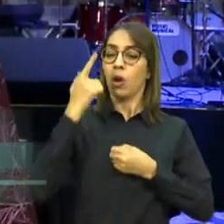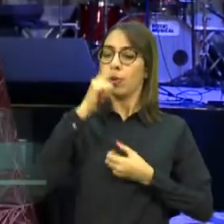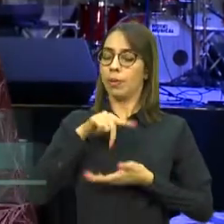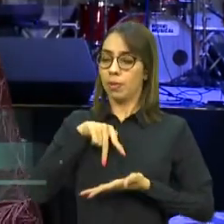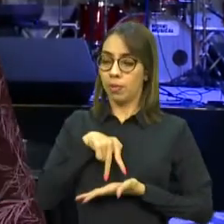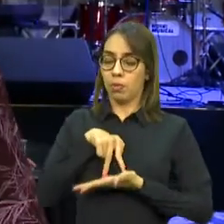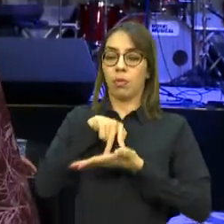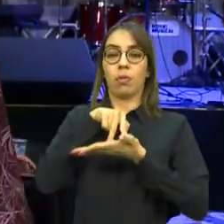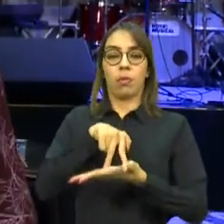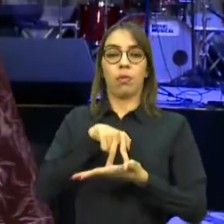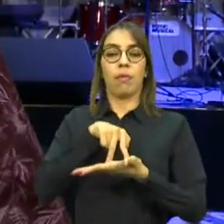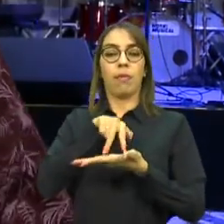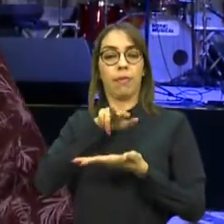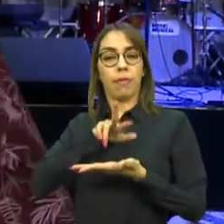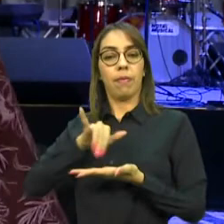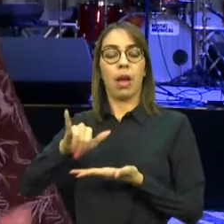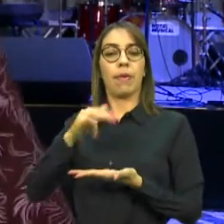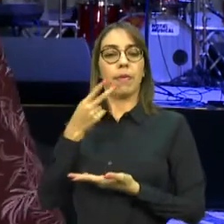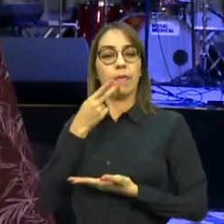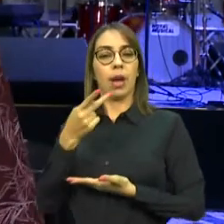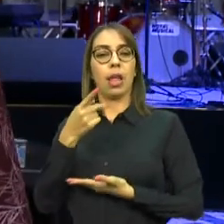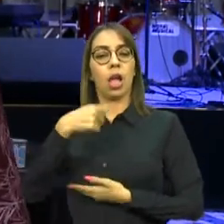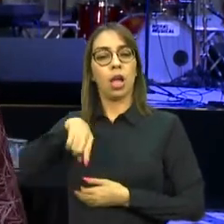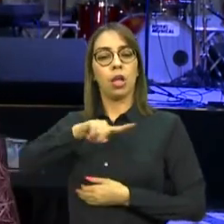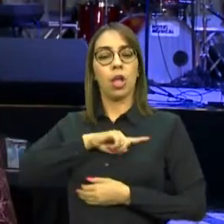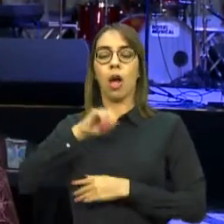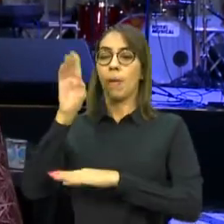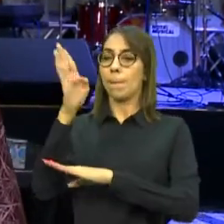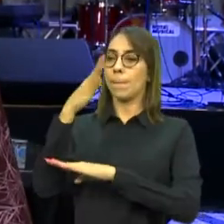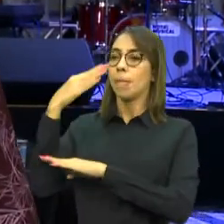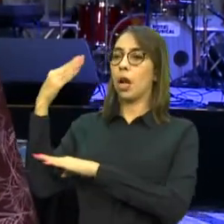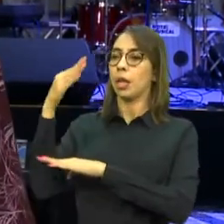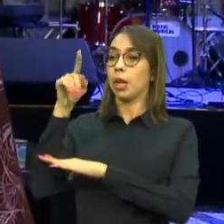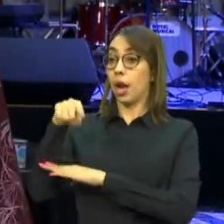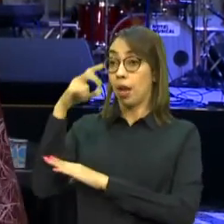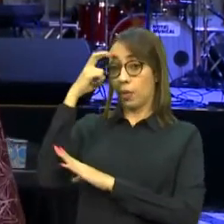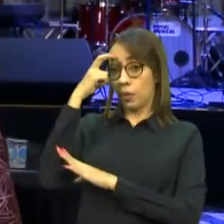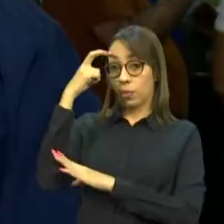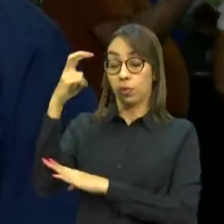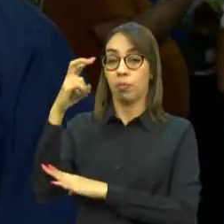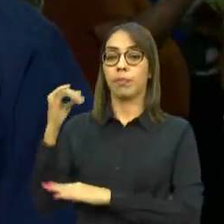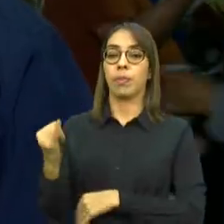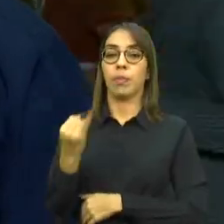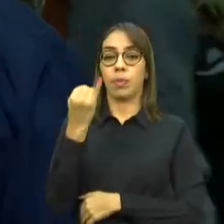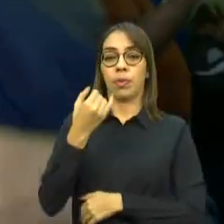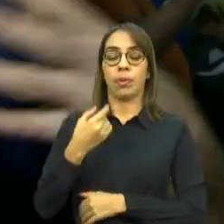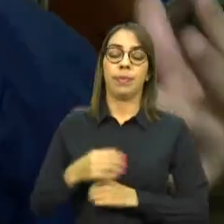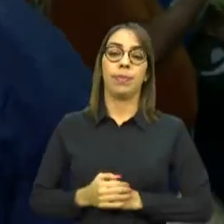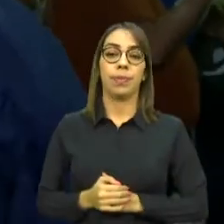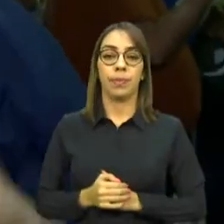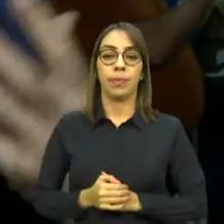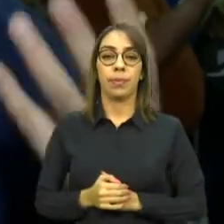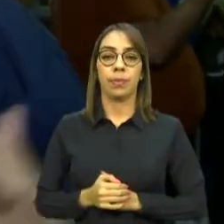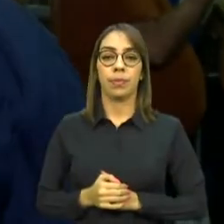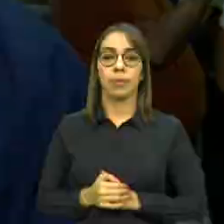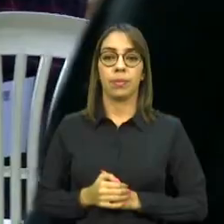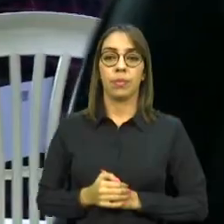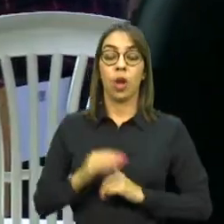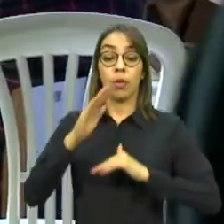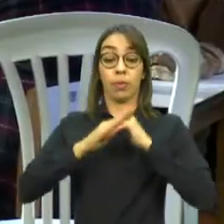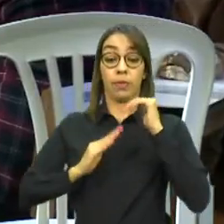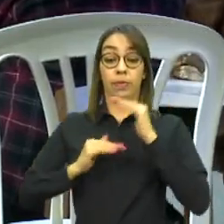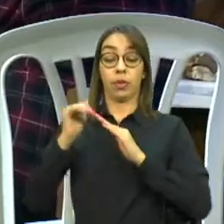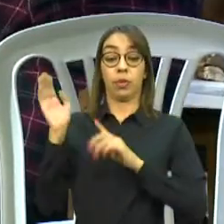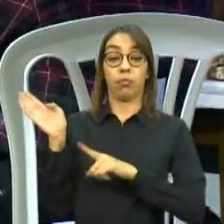pisar firme, é dizer que a gente está levantando a bandeira da cultura. Isso é de muita importância para todos nós, meu poeta. O cineasta Rosenberg Cariri integrou